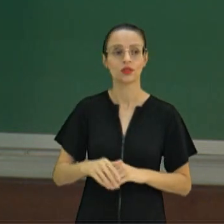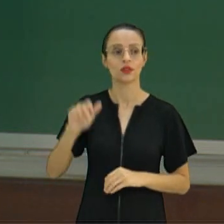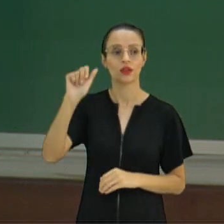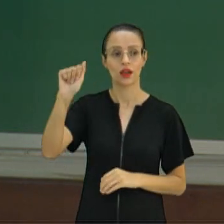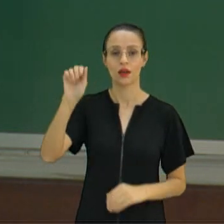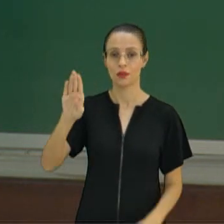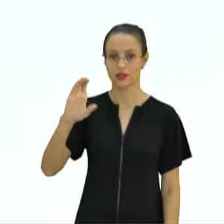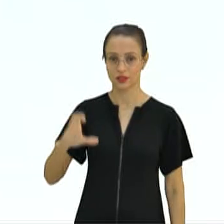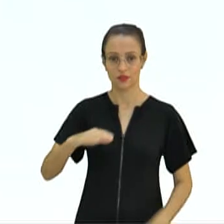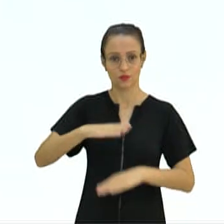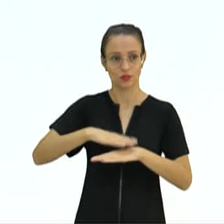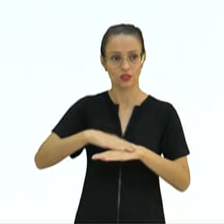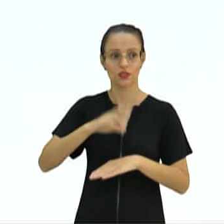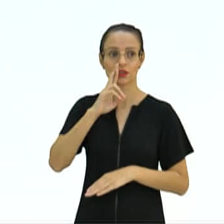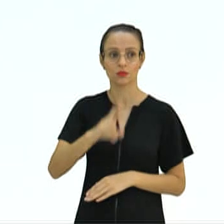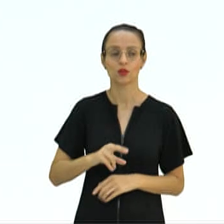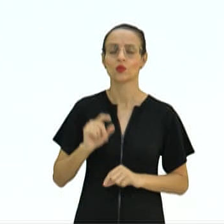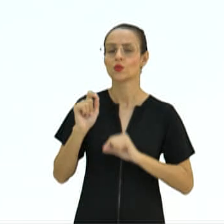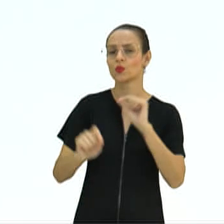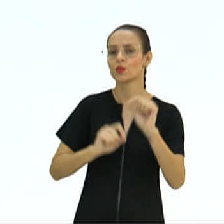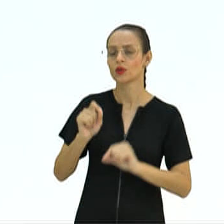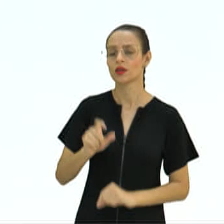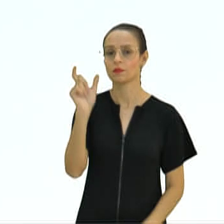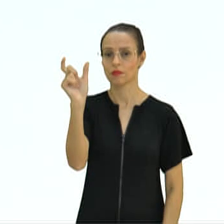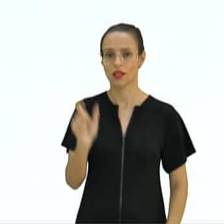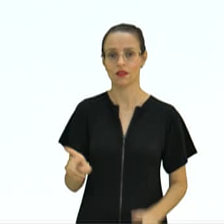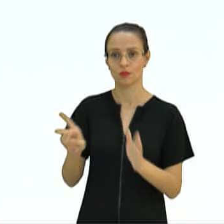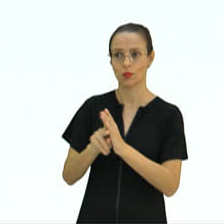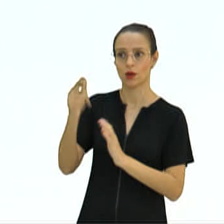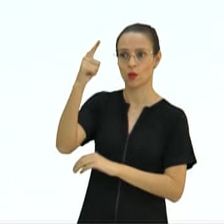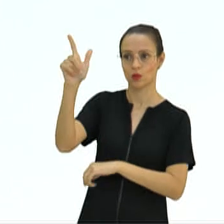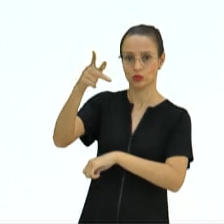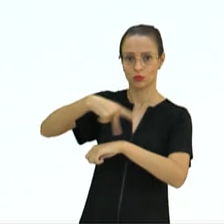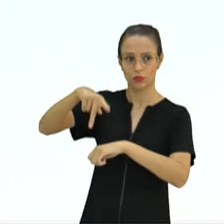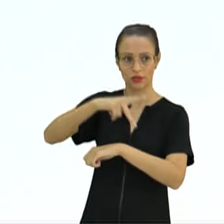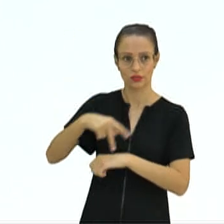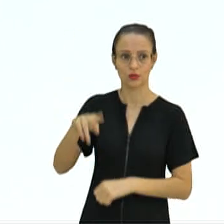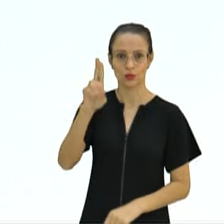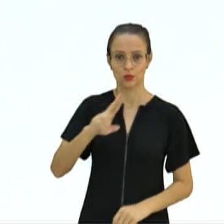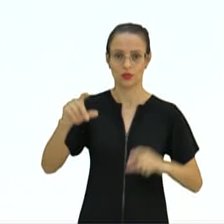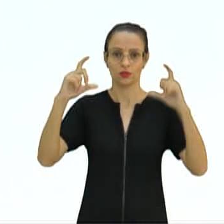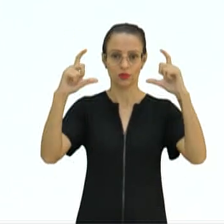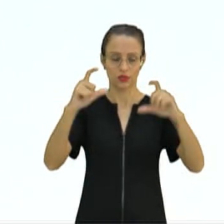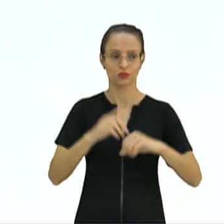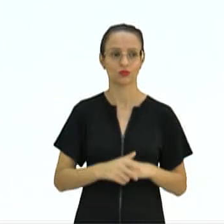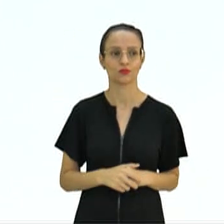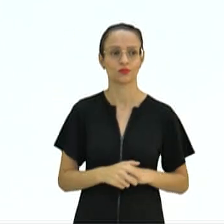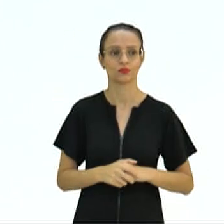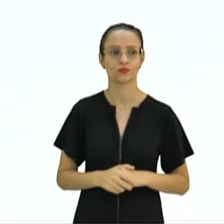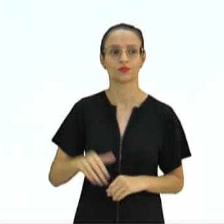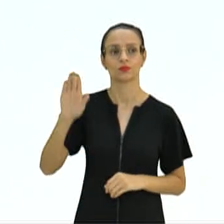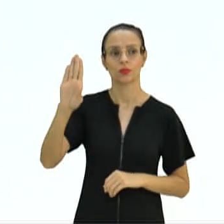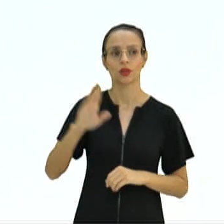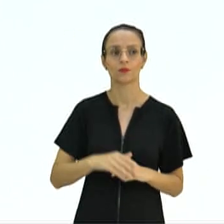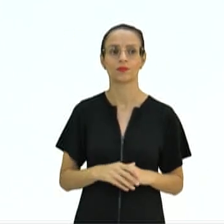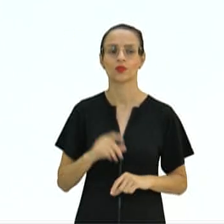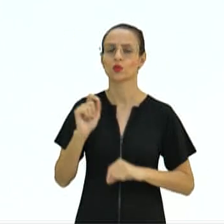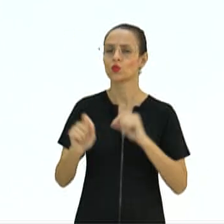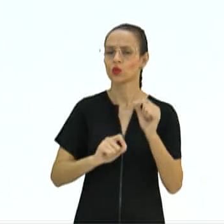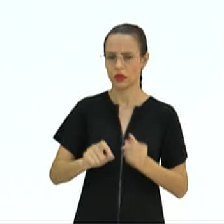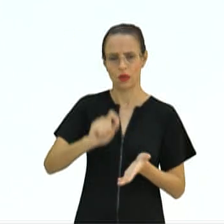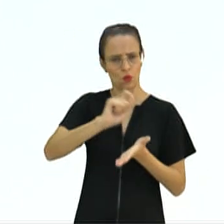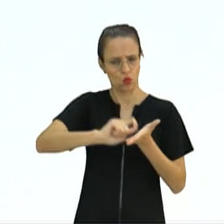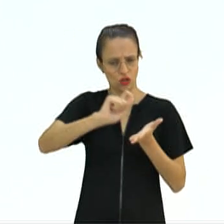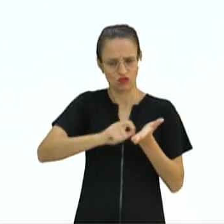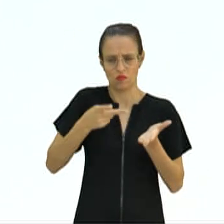A, B e C. Quais são as palavras de origem estrangeira usadas no trecho? B. Qual mantém a